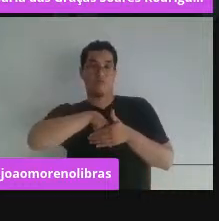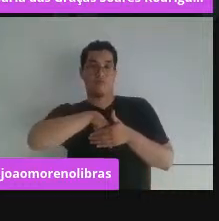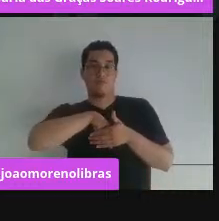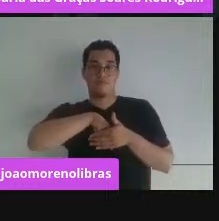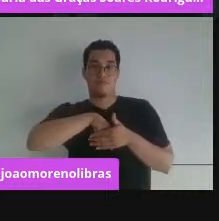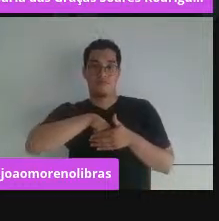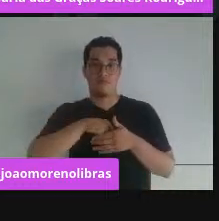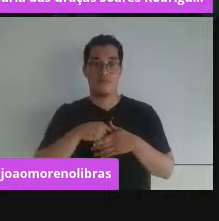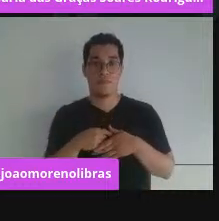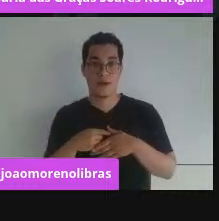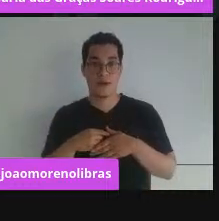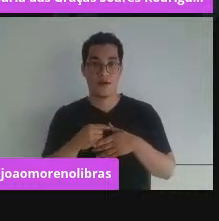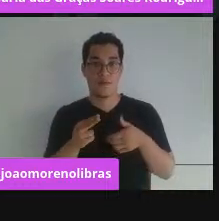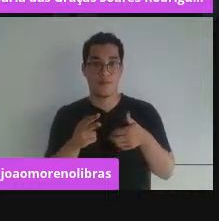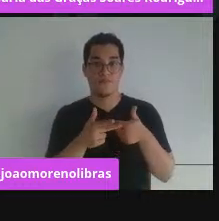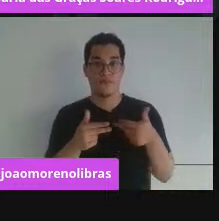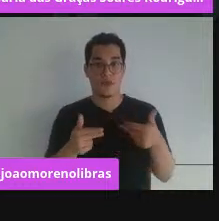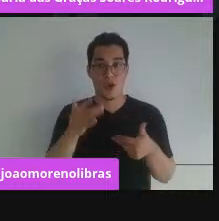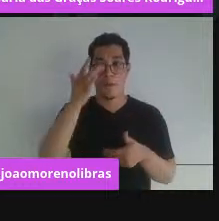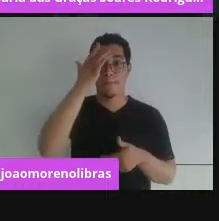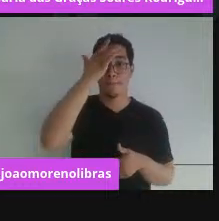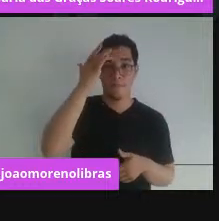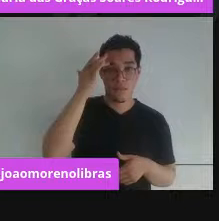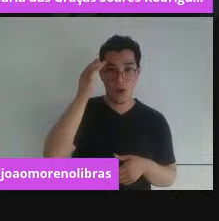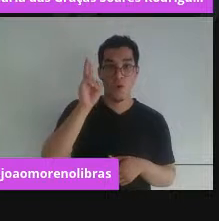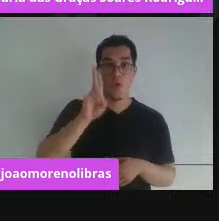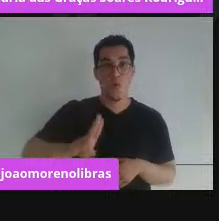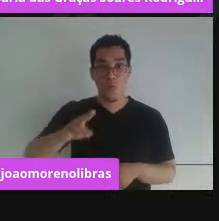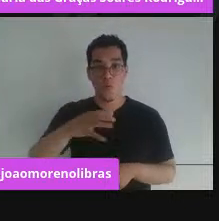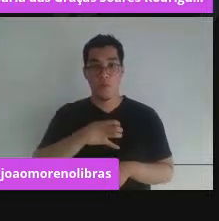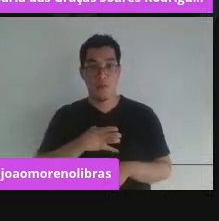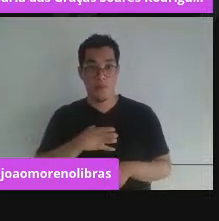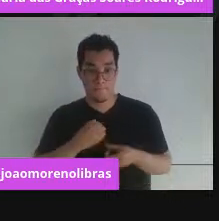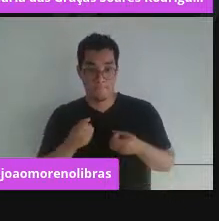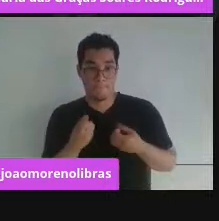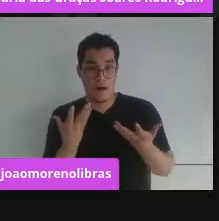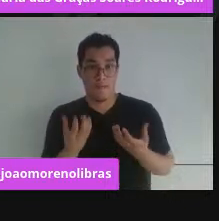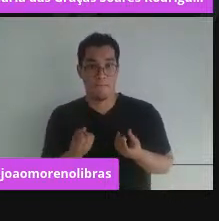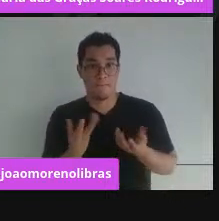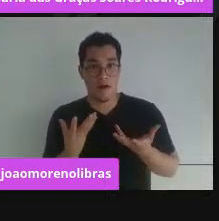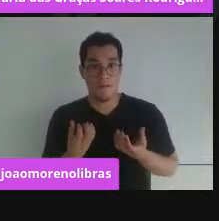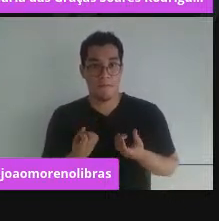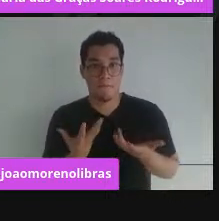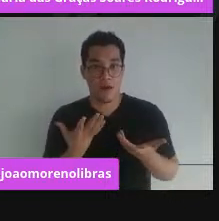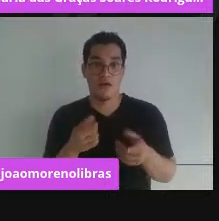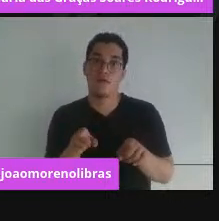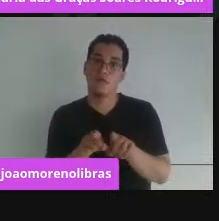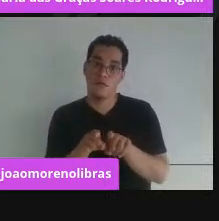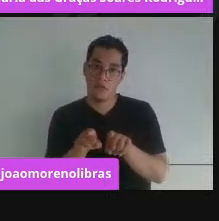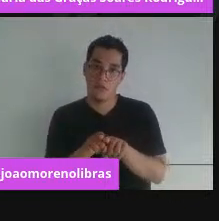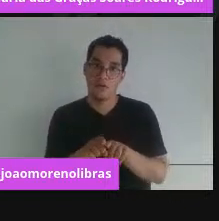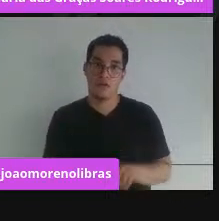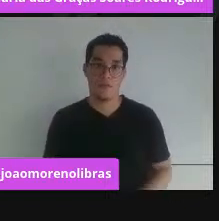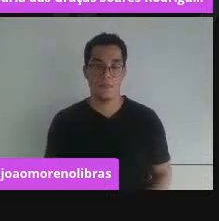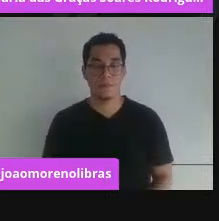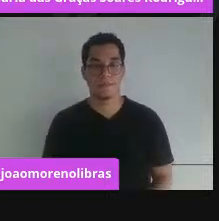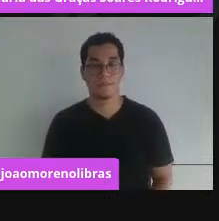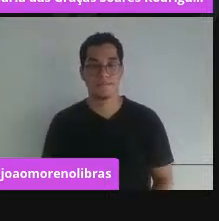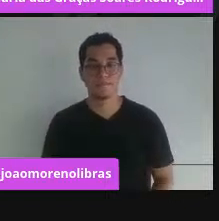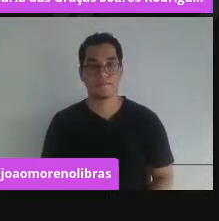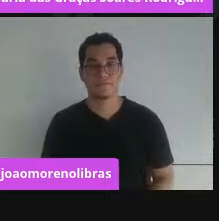pessoas se pronunciassem da forma que se pronunciaram, que emitissem esse tipo de ponto de vista.